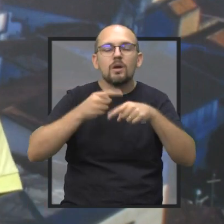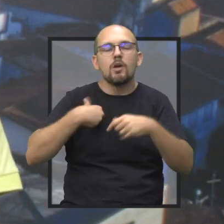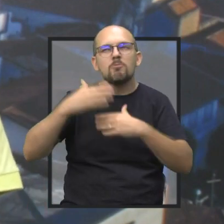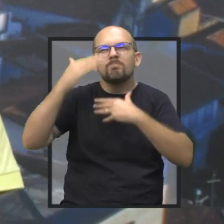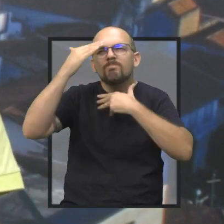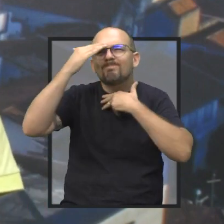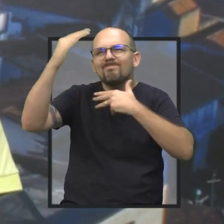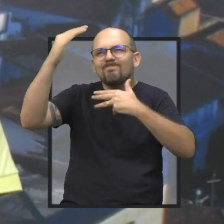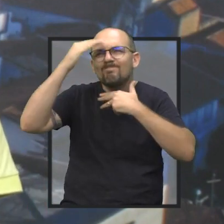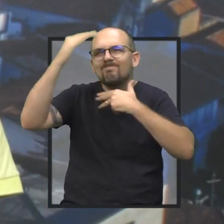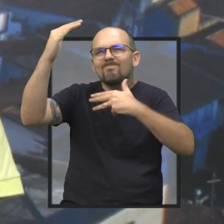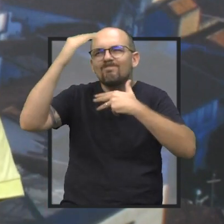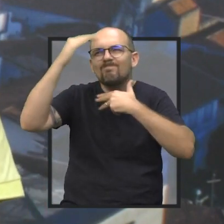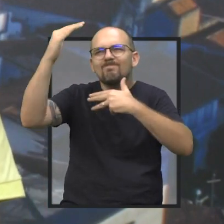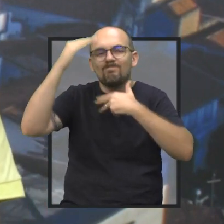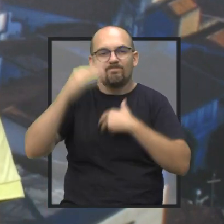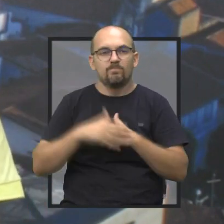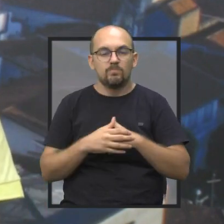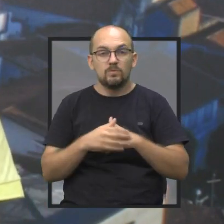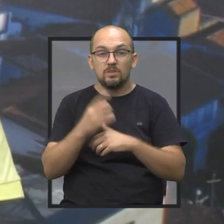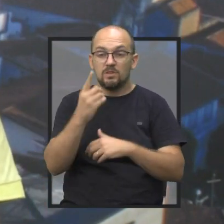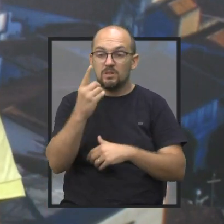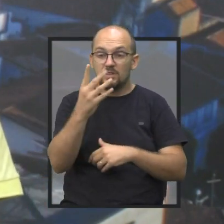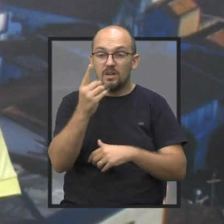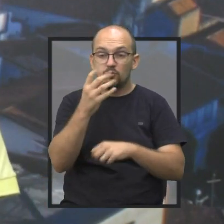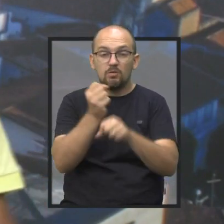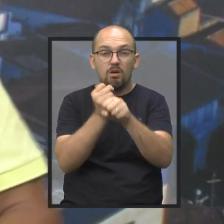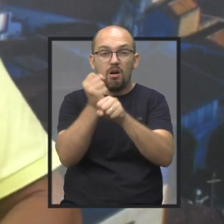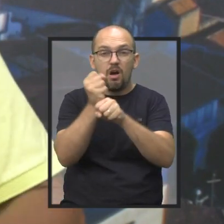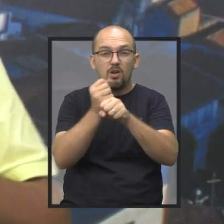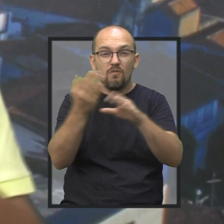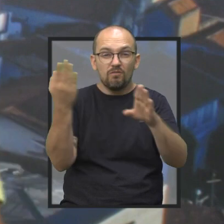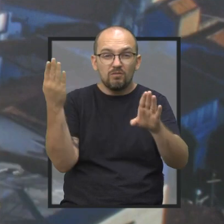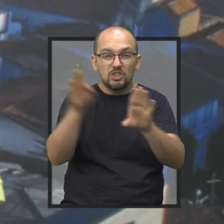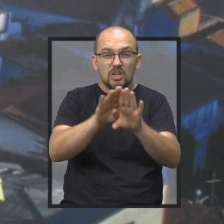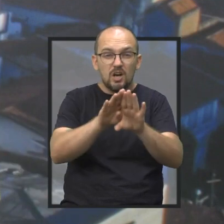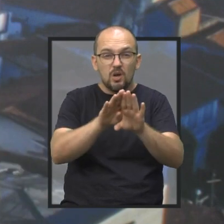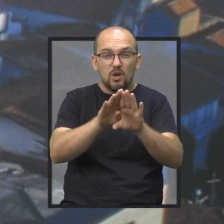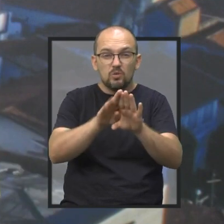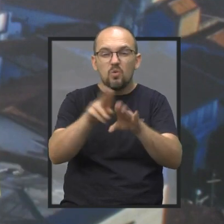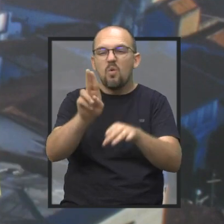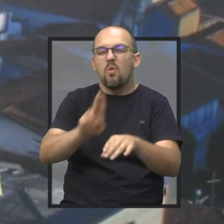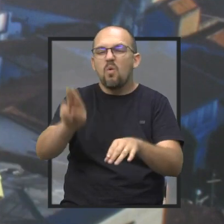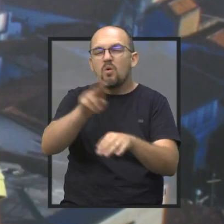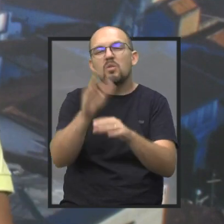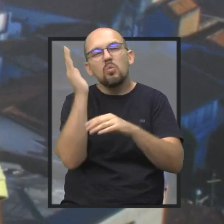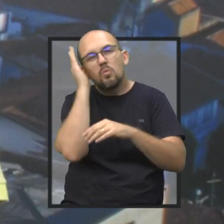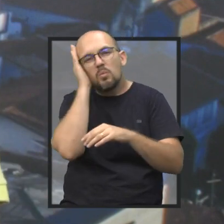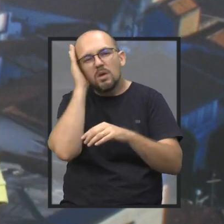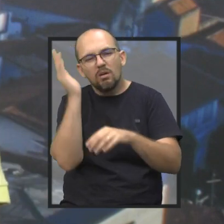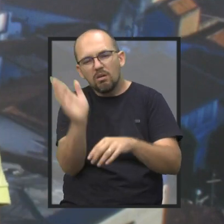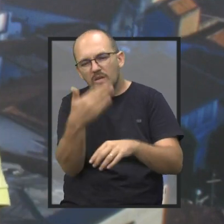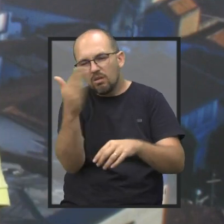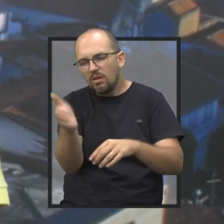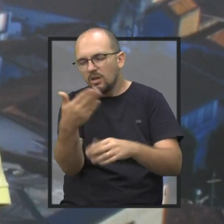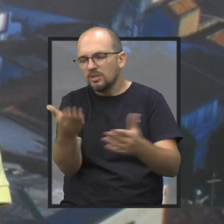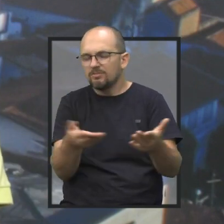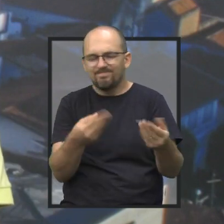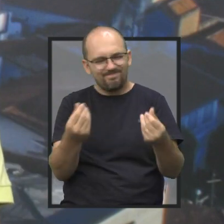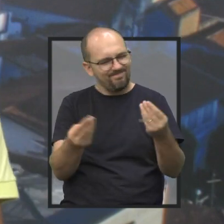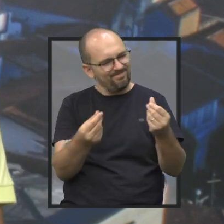agradecer um ginásio que 14 anos fechado, estando usando para outras coisas, e ver aquele